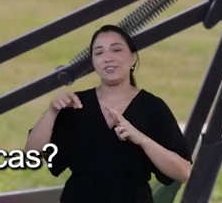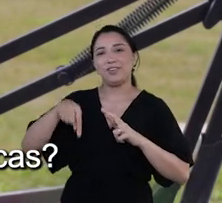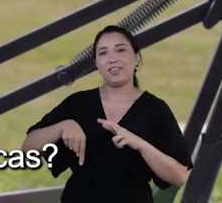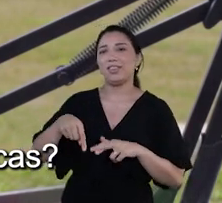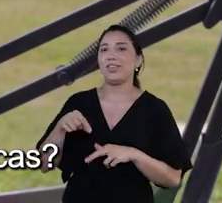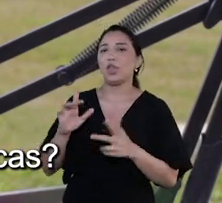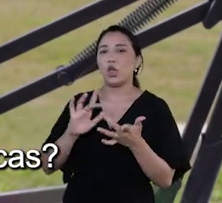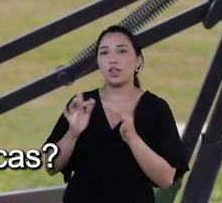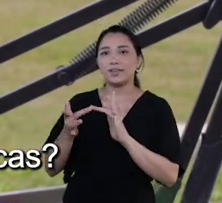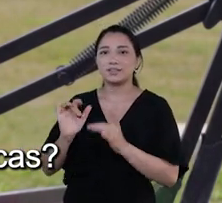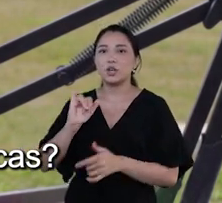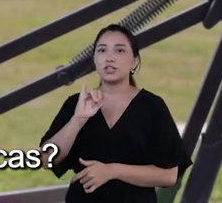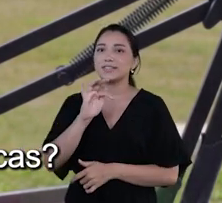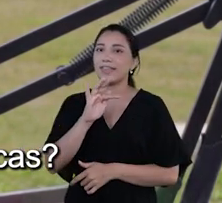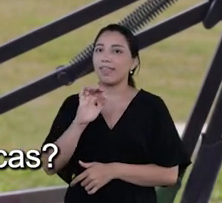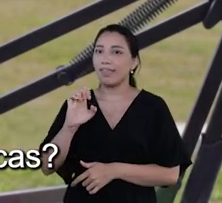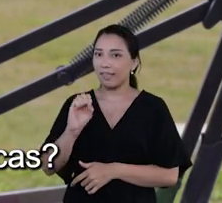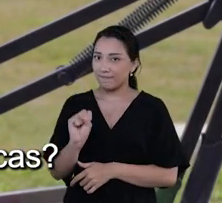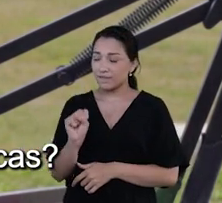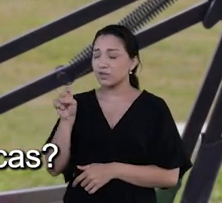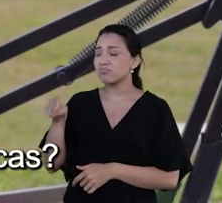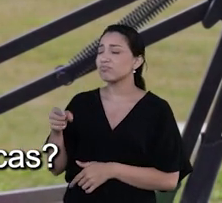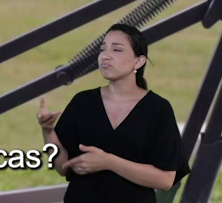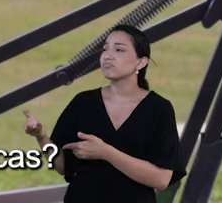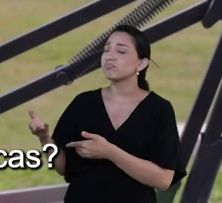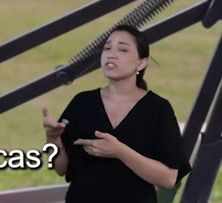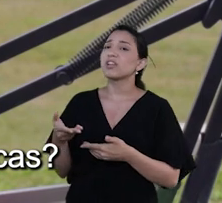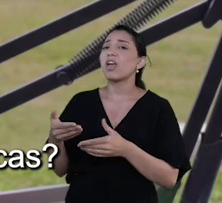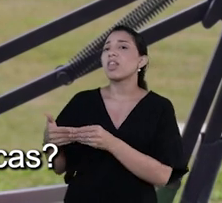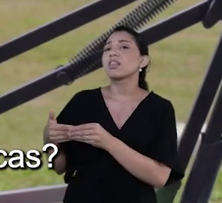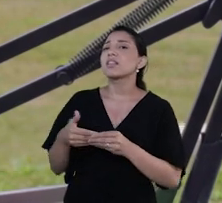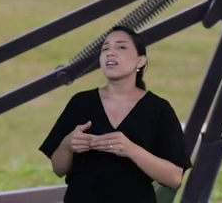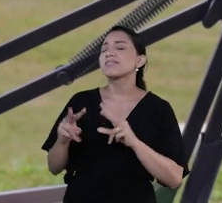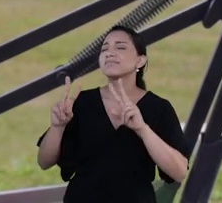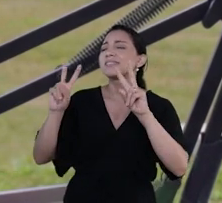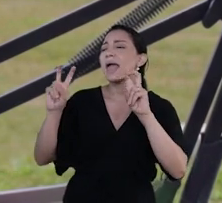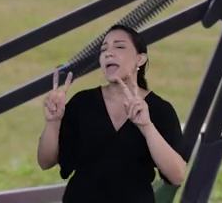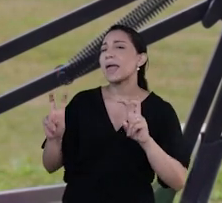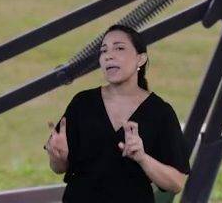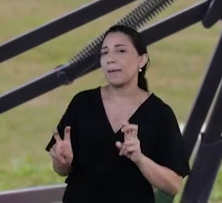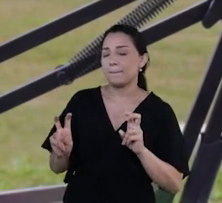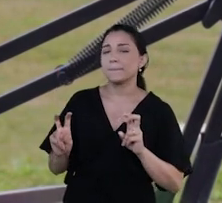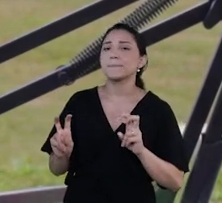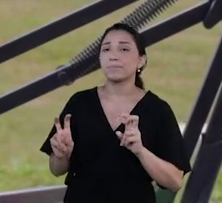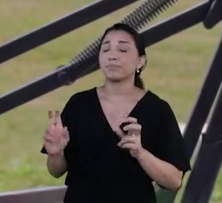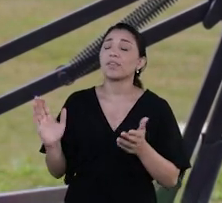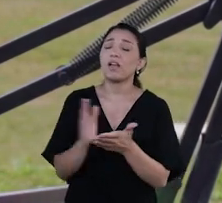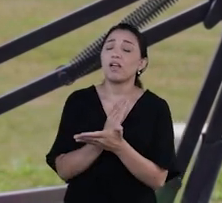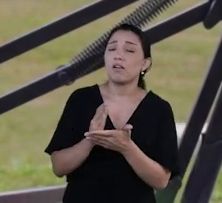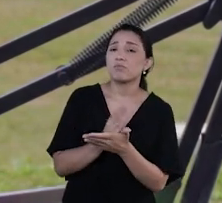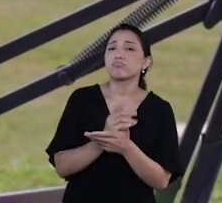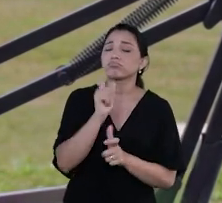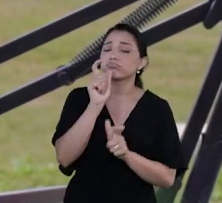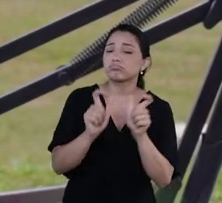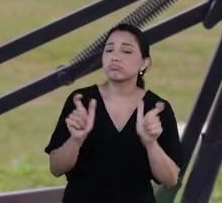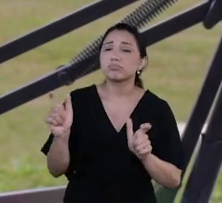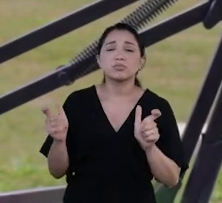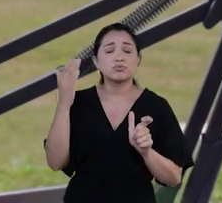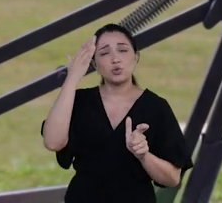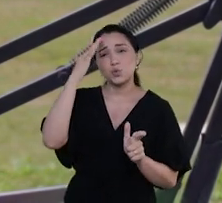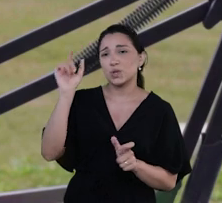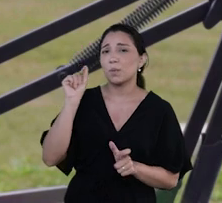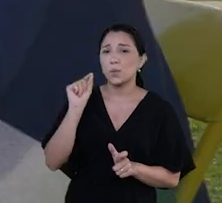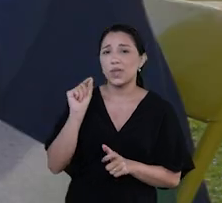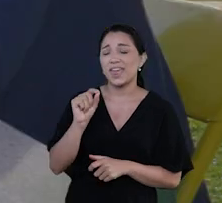e trazer o que que o senhor traz de de de temáticas eh muita gente não sabe o que é SG então Seria bacana a gente comentar